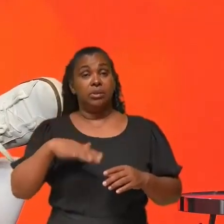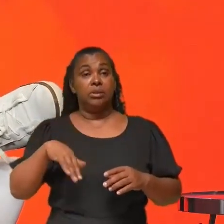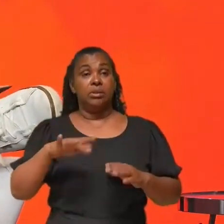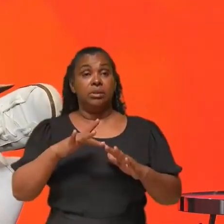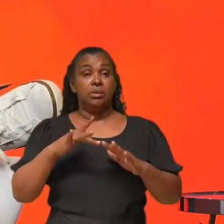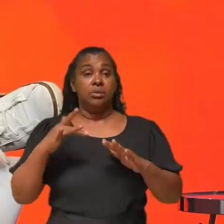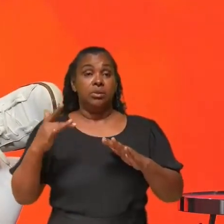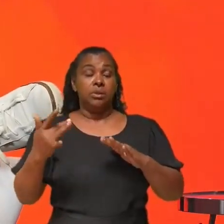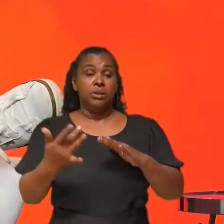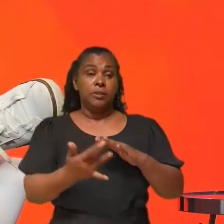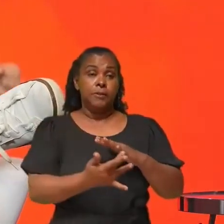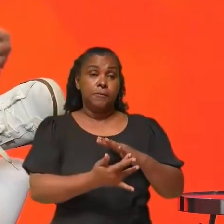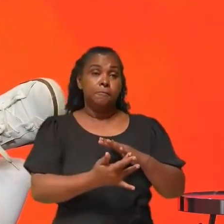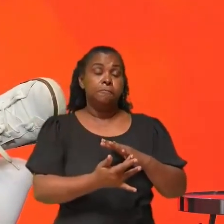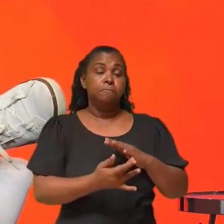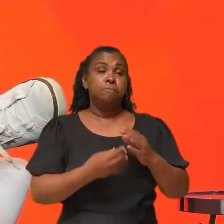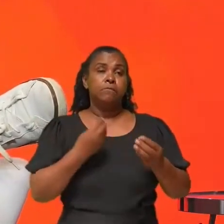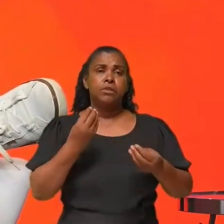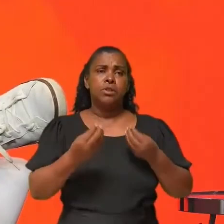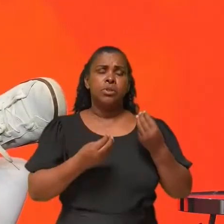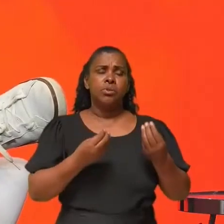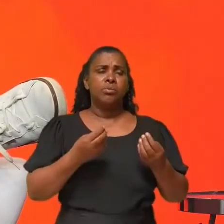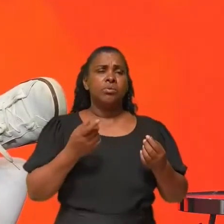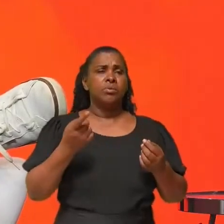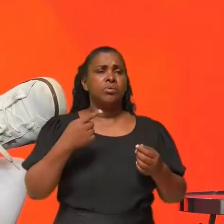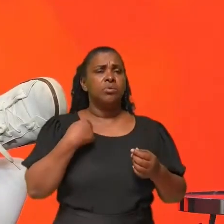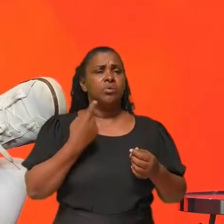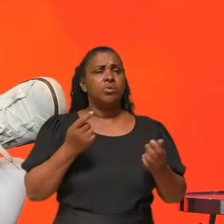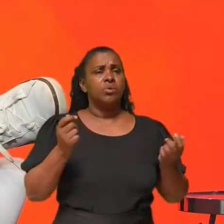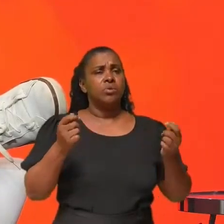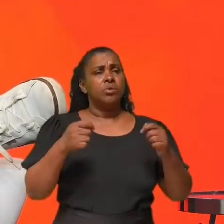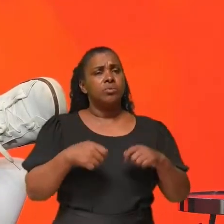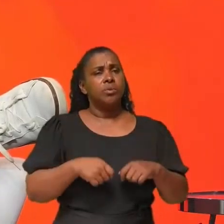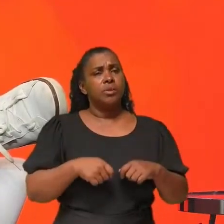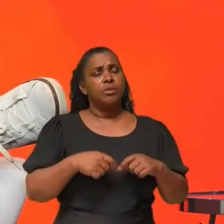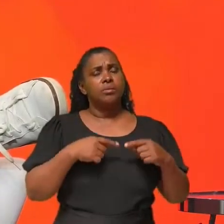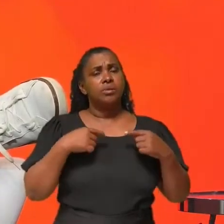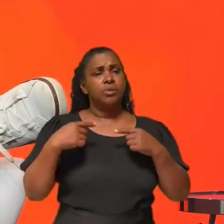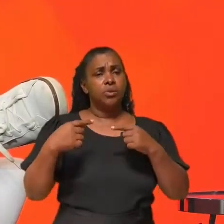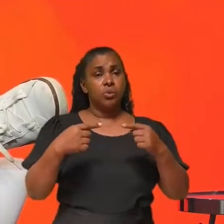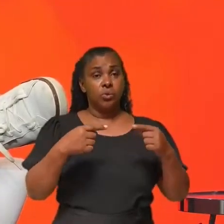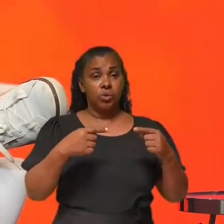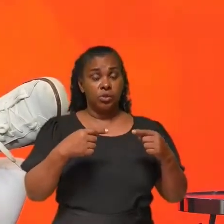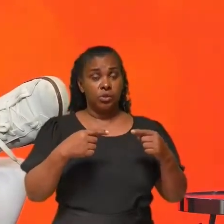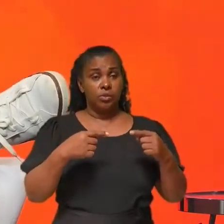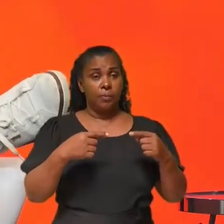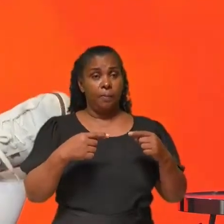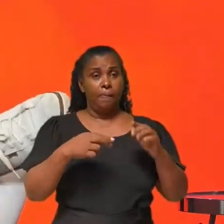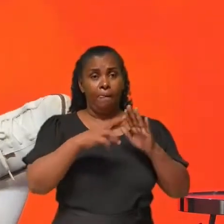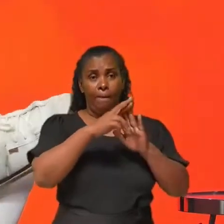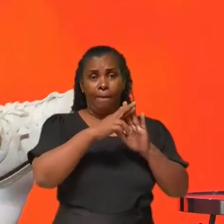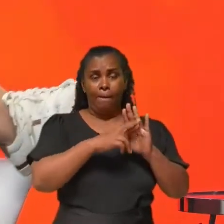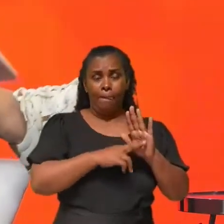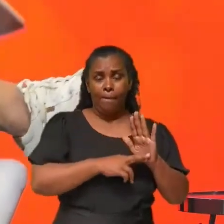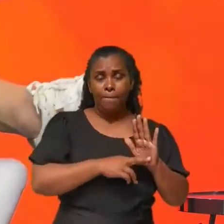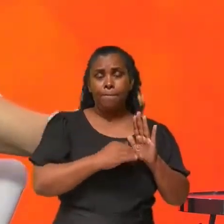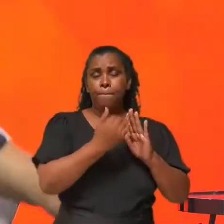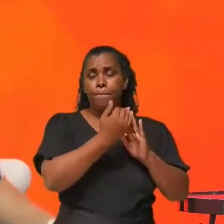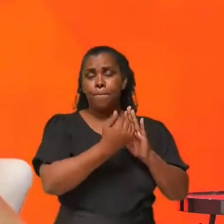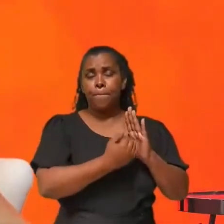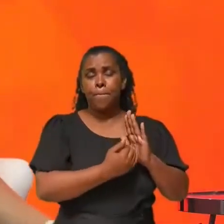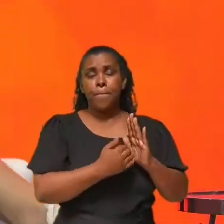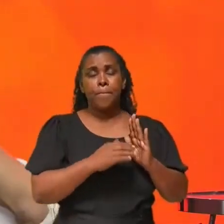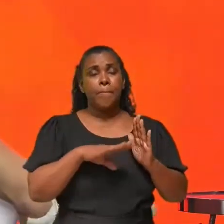como é que nós podemos discutir a regulação que está posta, a regulação que ainda não existe, e